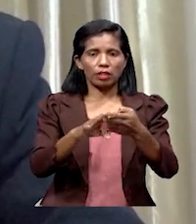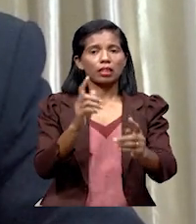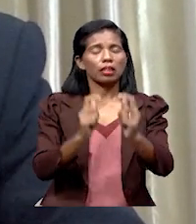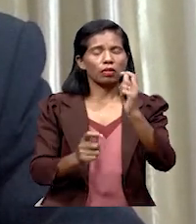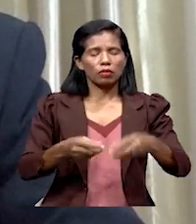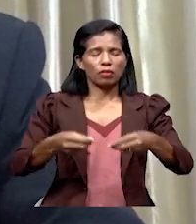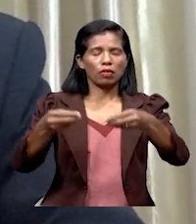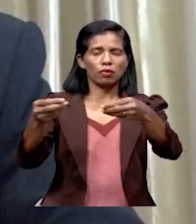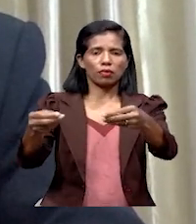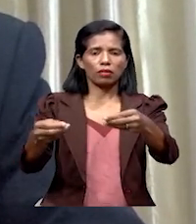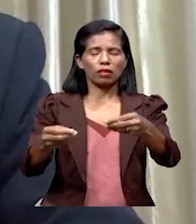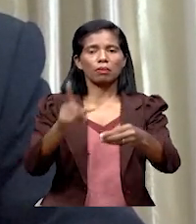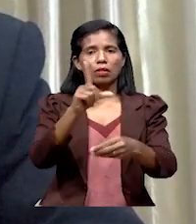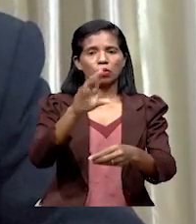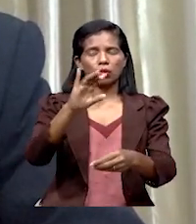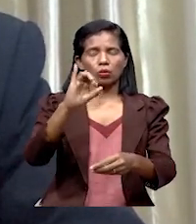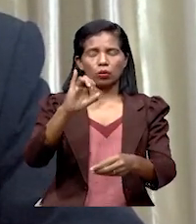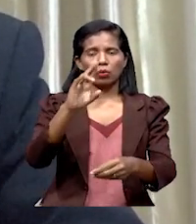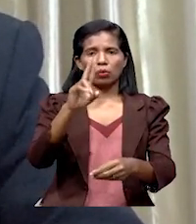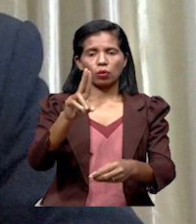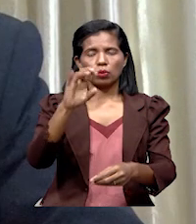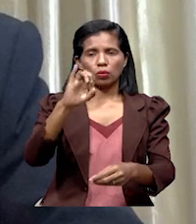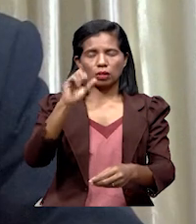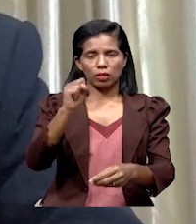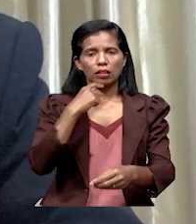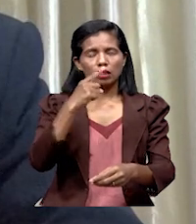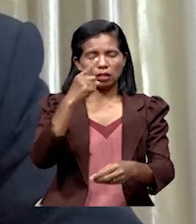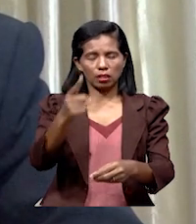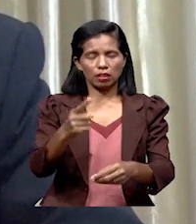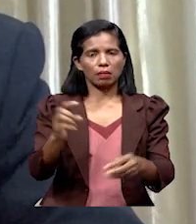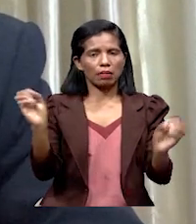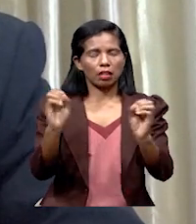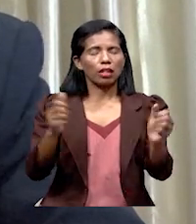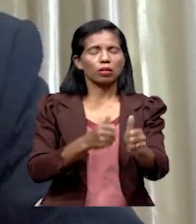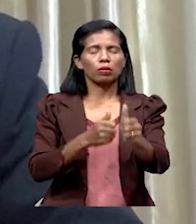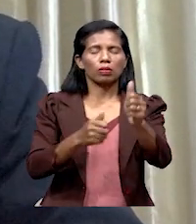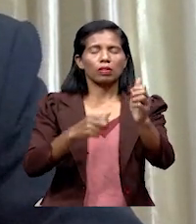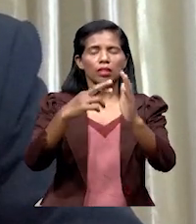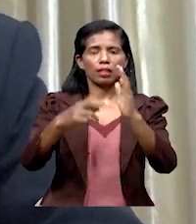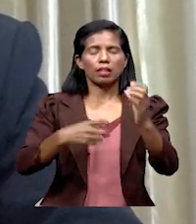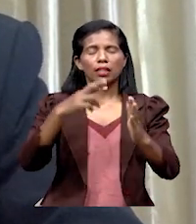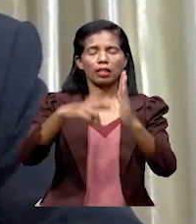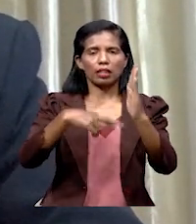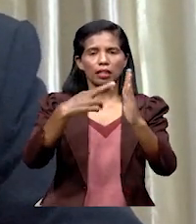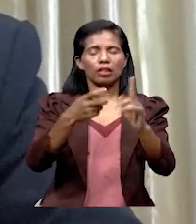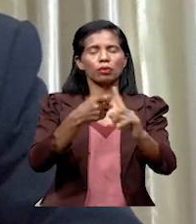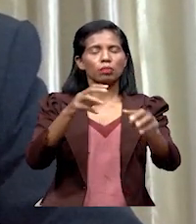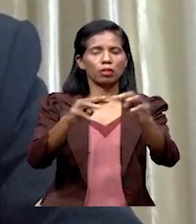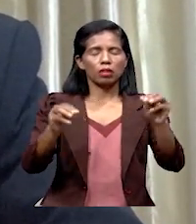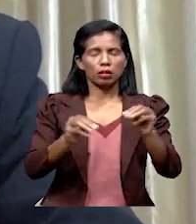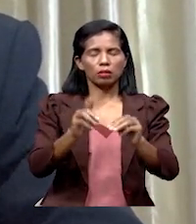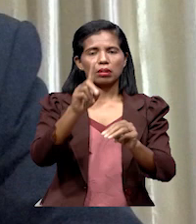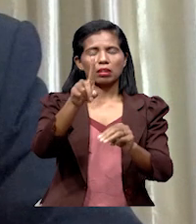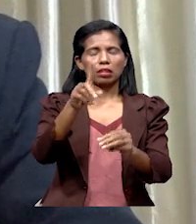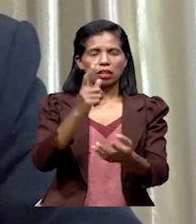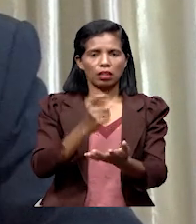Luiz Alves Tilman tamba la prensa criteria husi tribunal recurso liu lista proponente husi municipio mínimo atusida mai be candidato